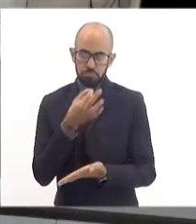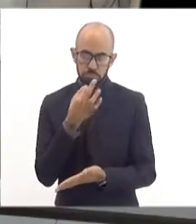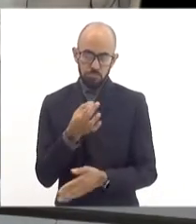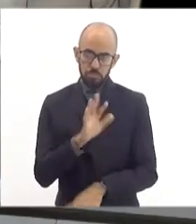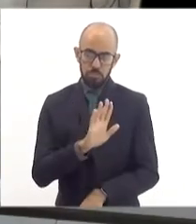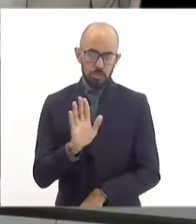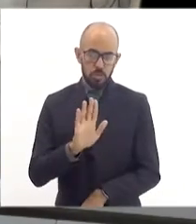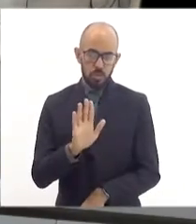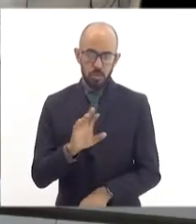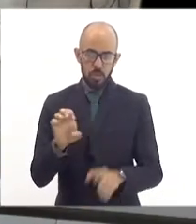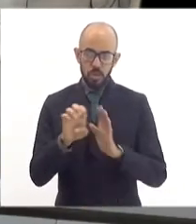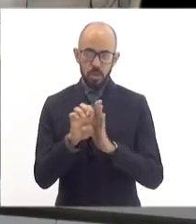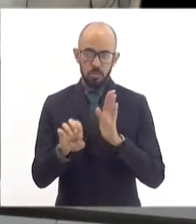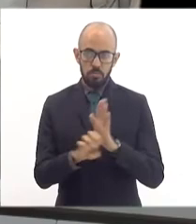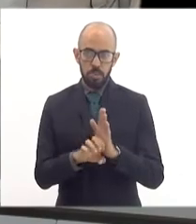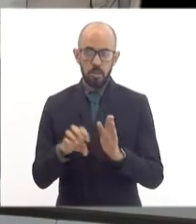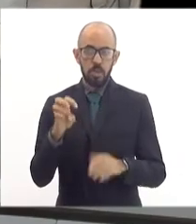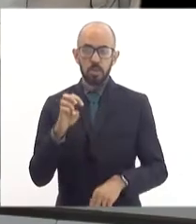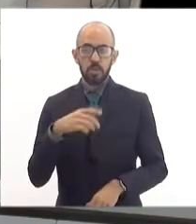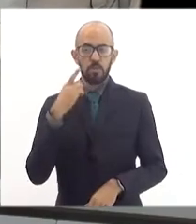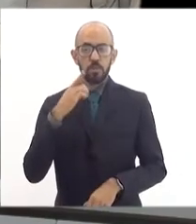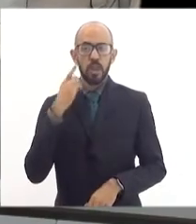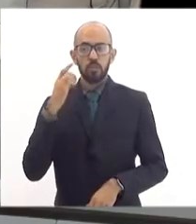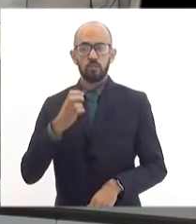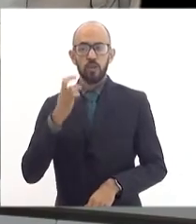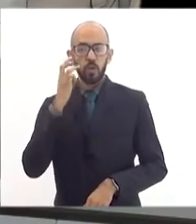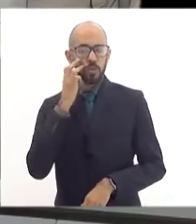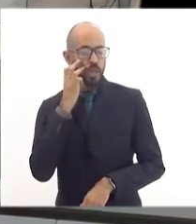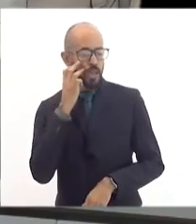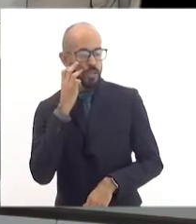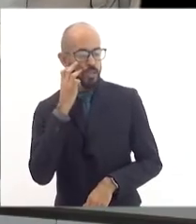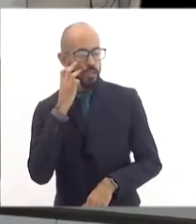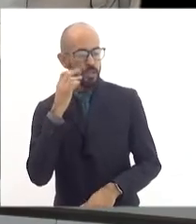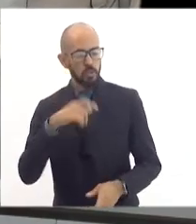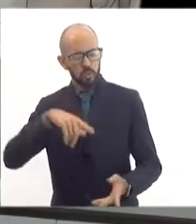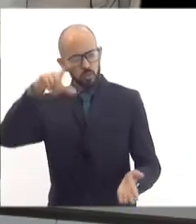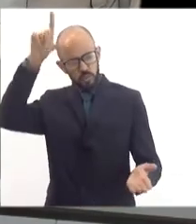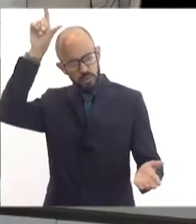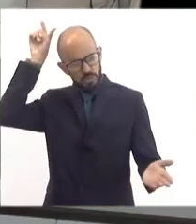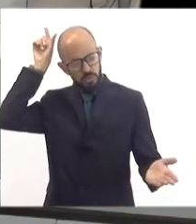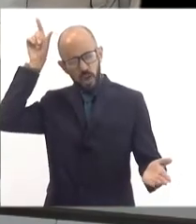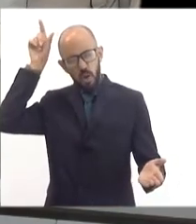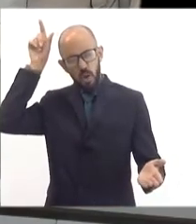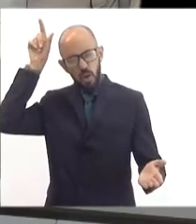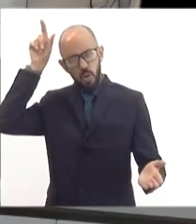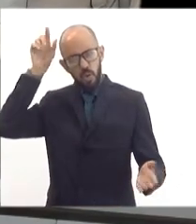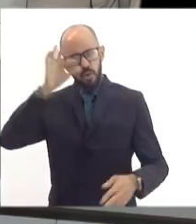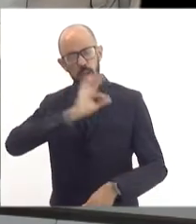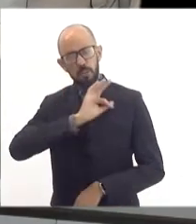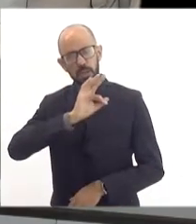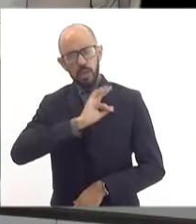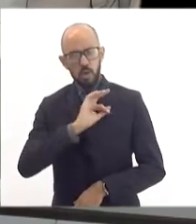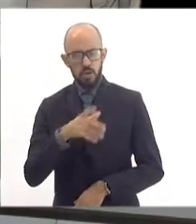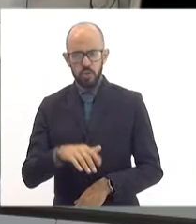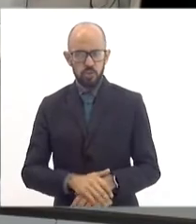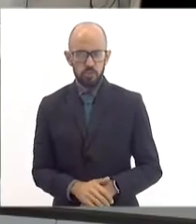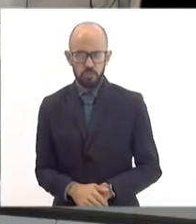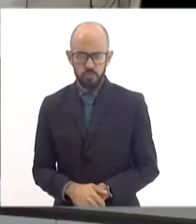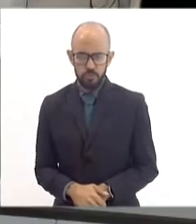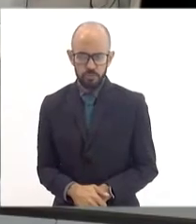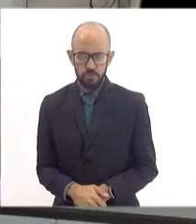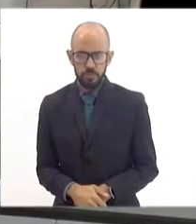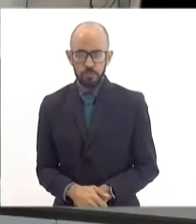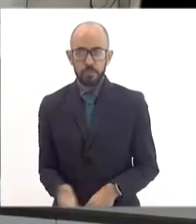do deputado Valdec, de Vossa Excelência, deputado Luiz Paulo, e da deputada Marta Rocha.